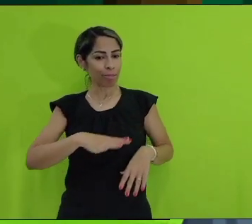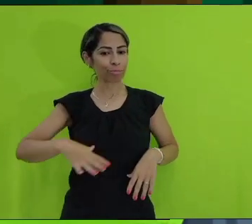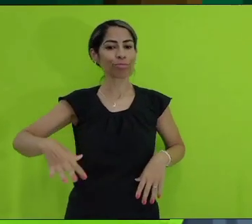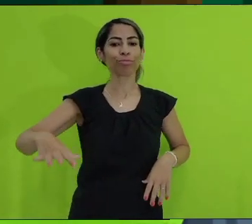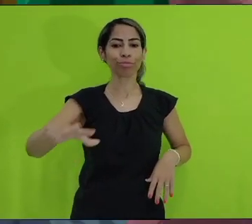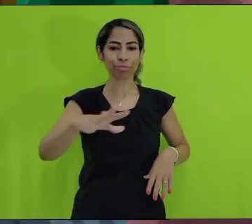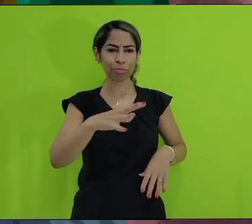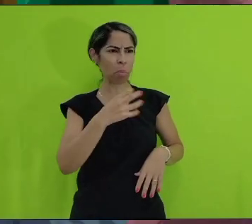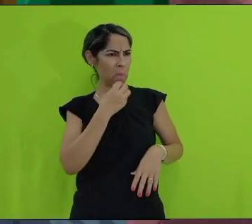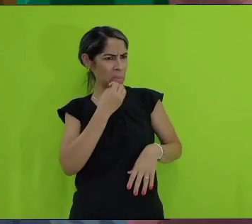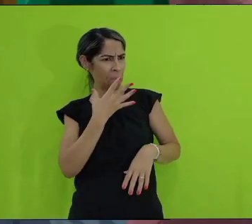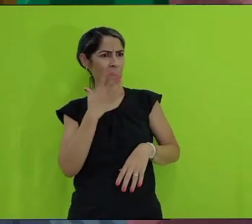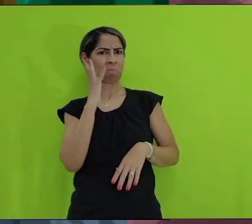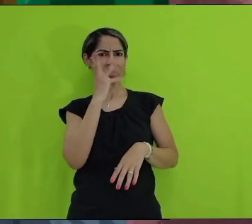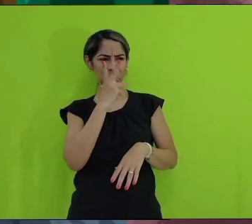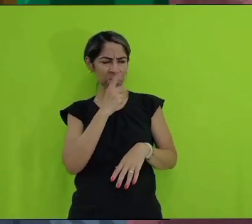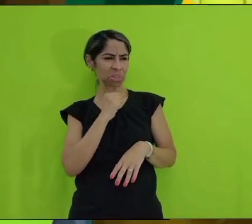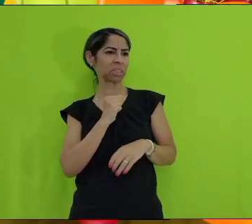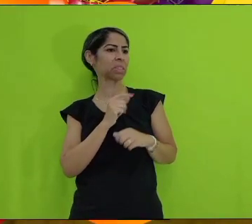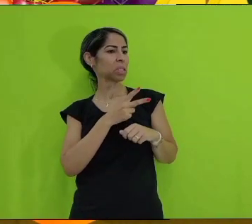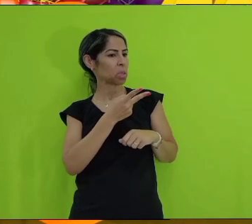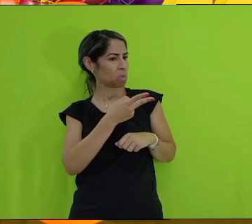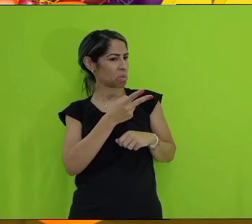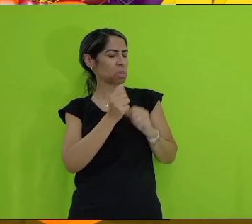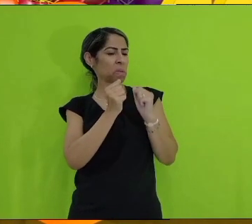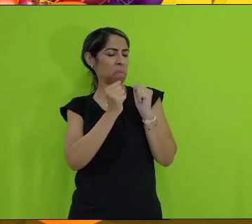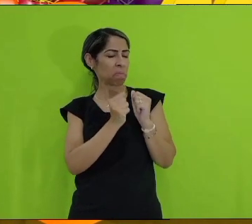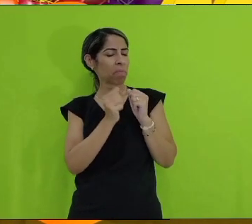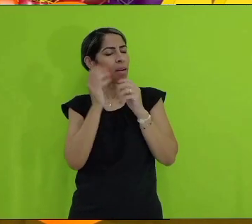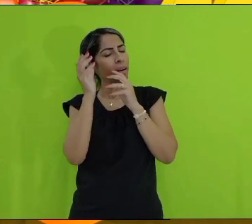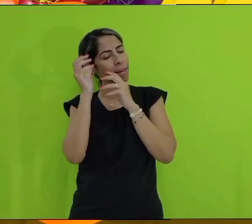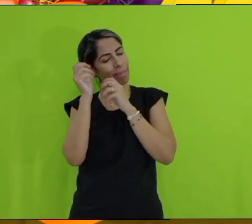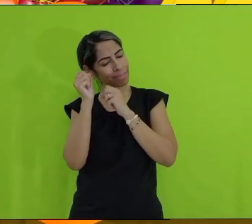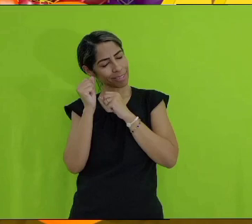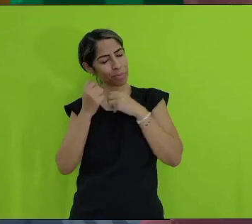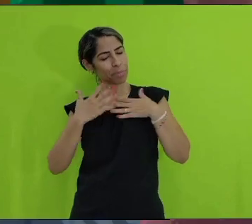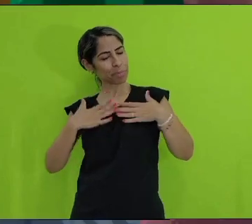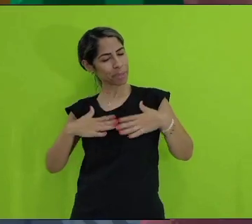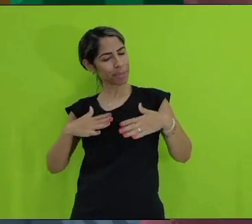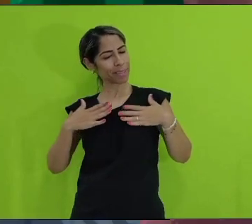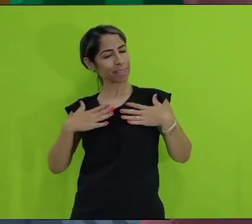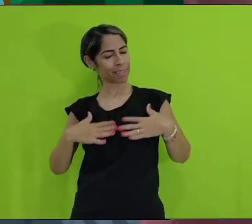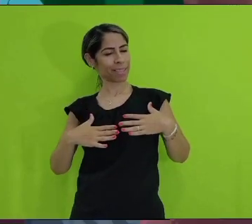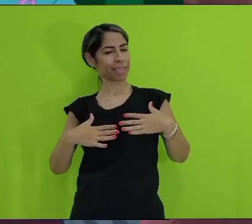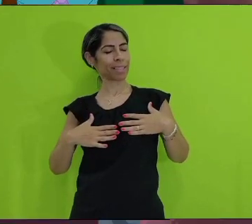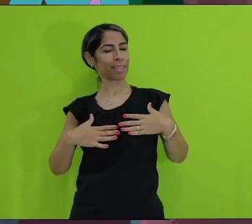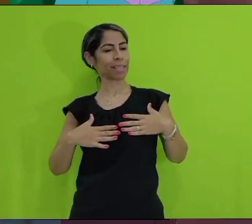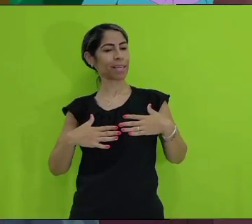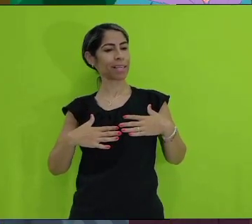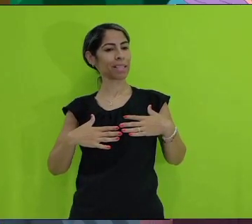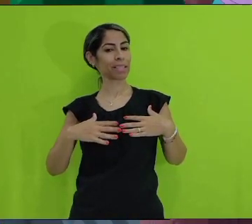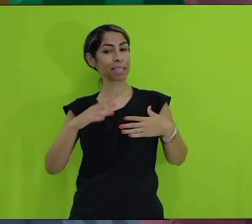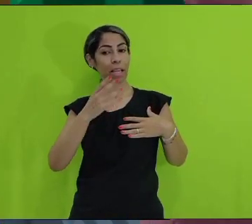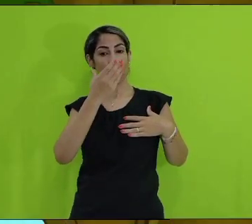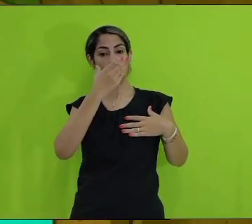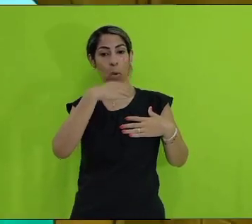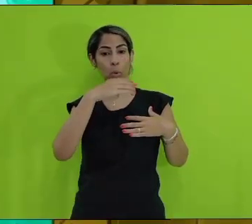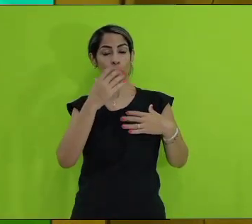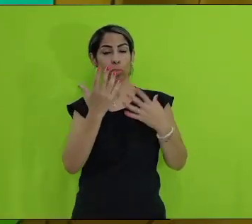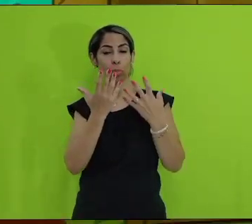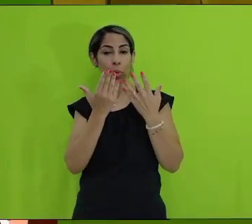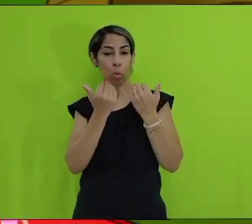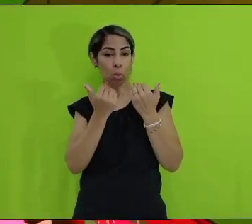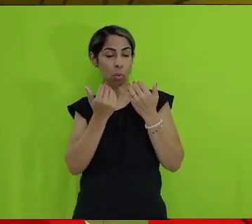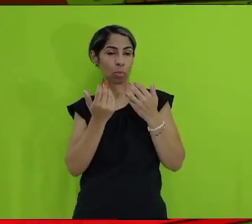uma soneca aqui, enquanto eu vou buscar algumas frutas frescas para os 2. Ela os deixou sozinhos. João